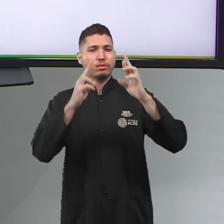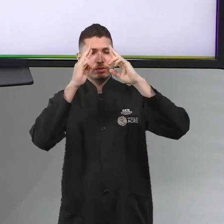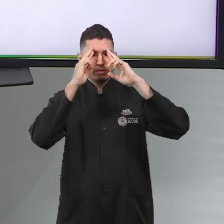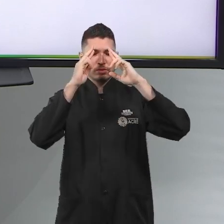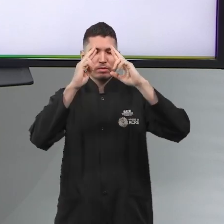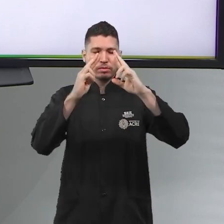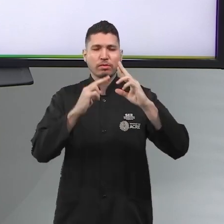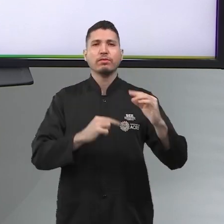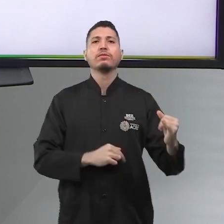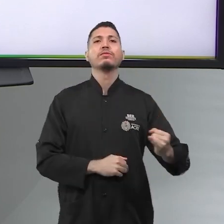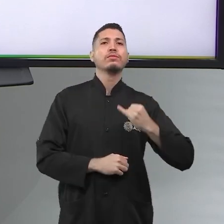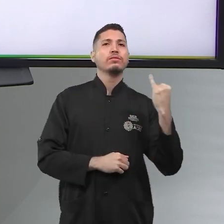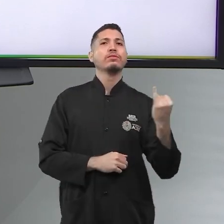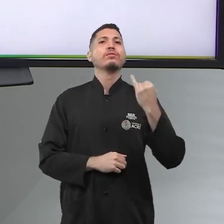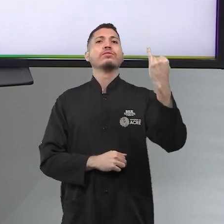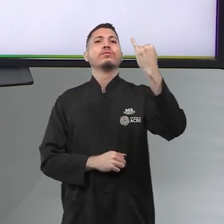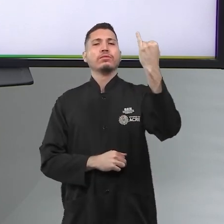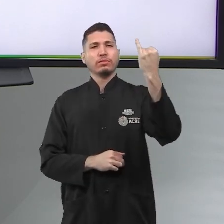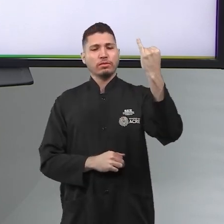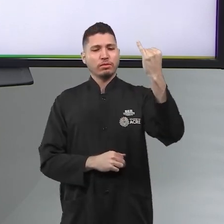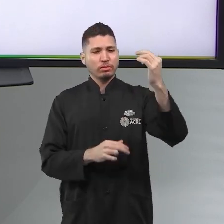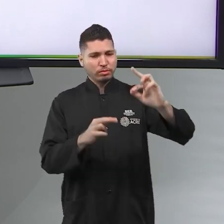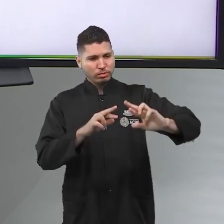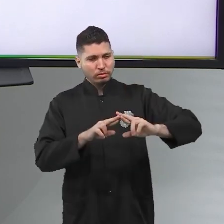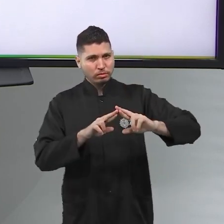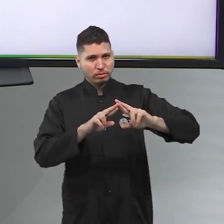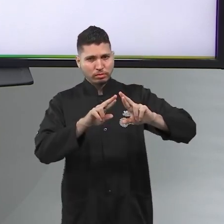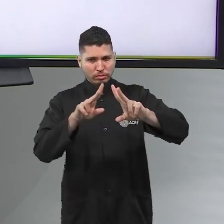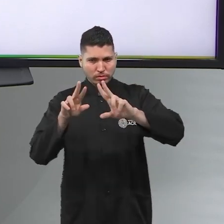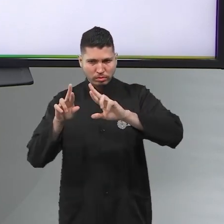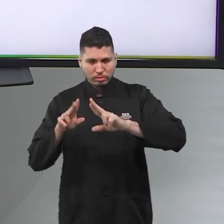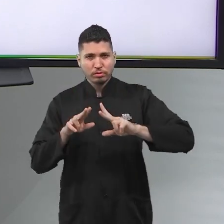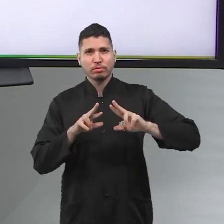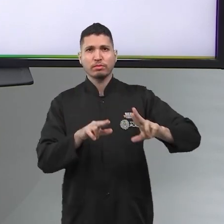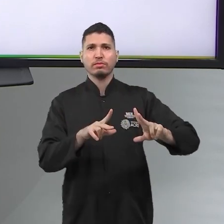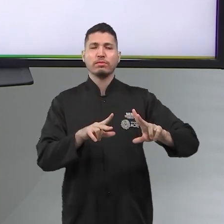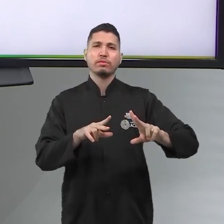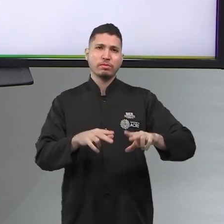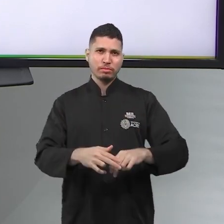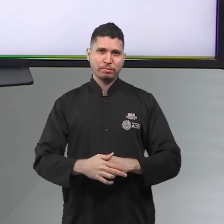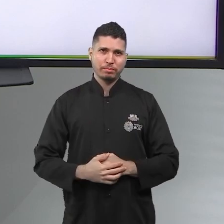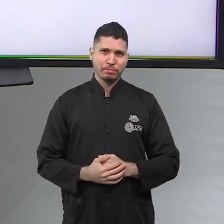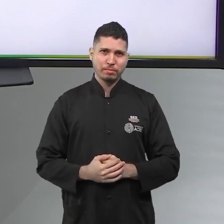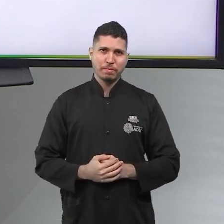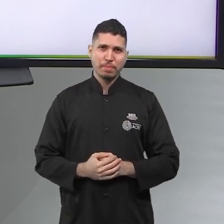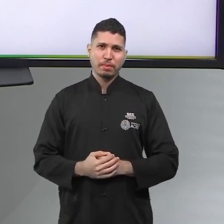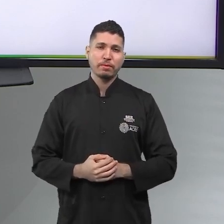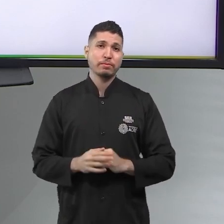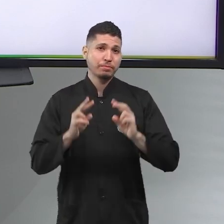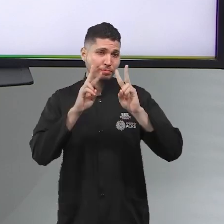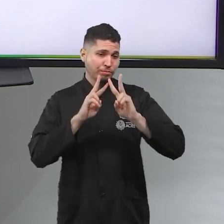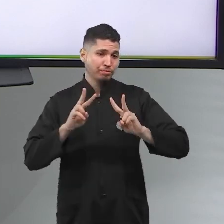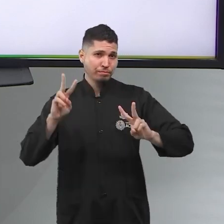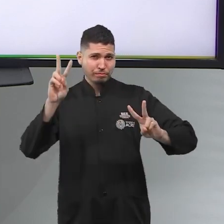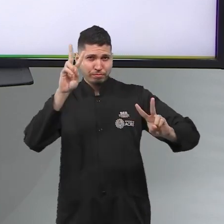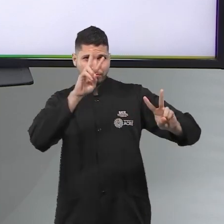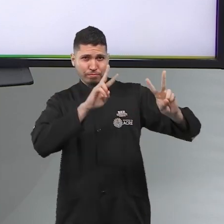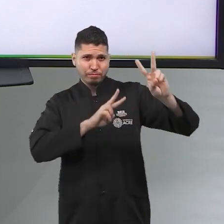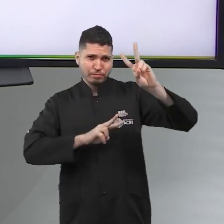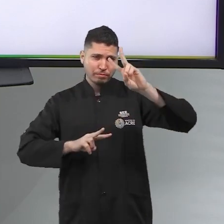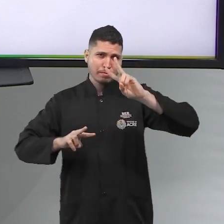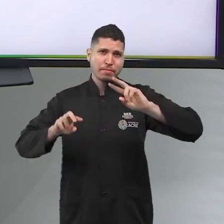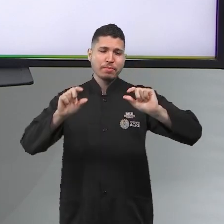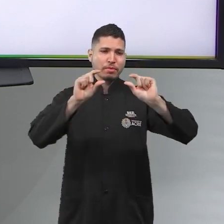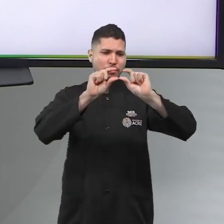justamente essas diferenças. Vamos visualizar o que é que a questão ela cobra de nós, o que é que essa